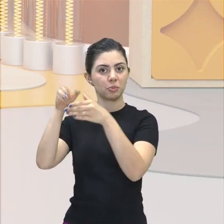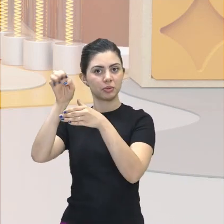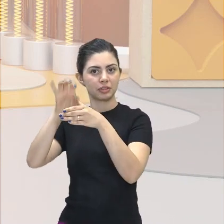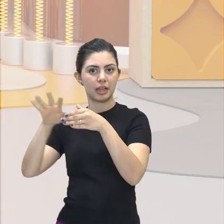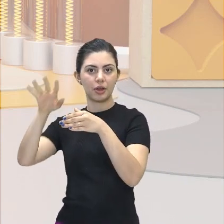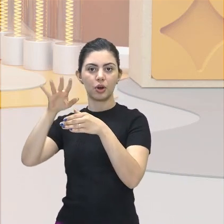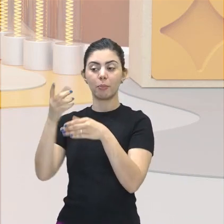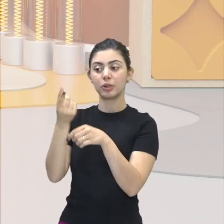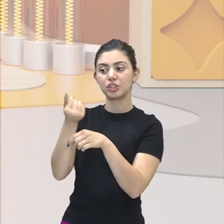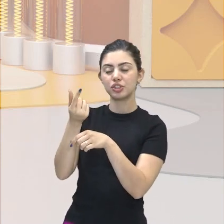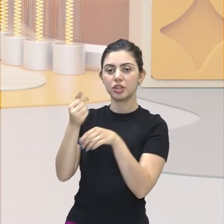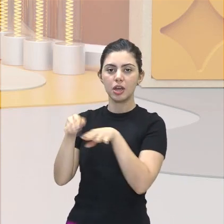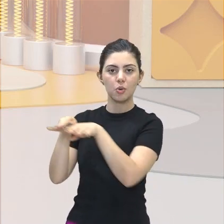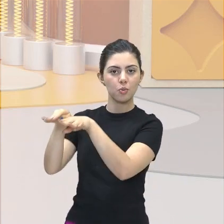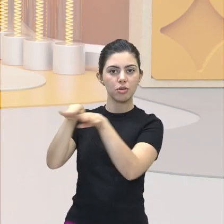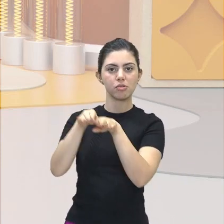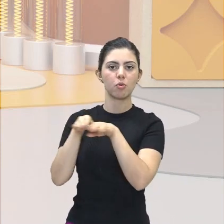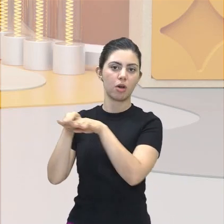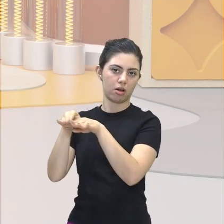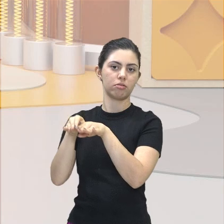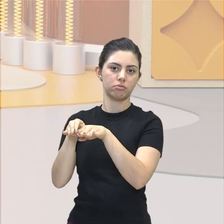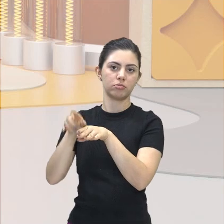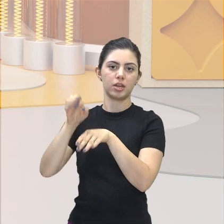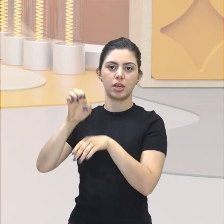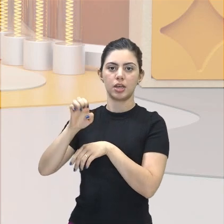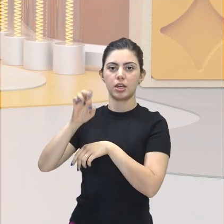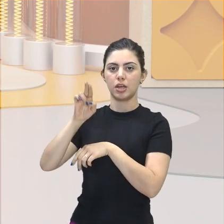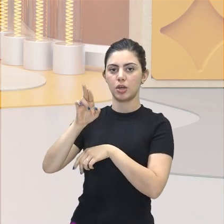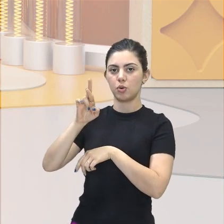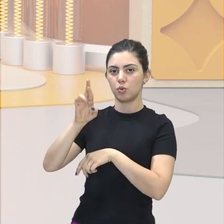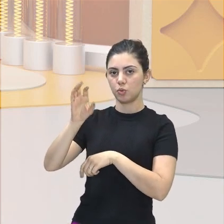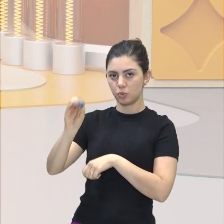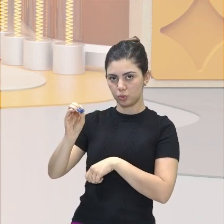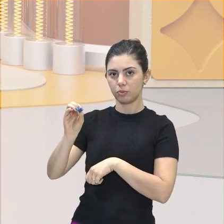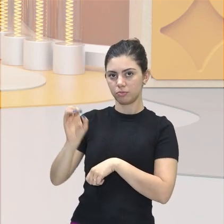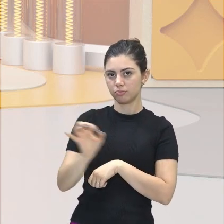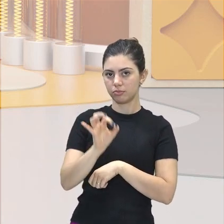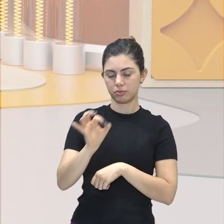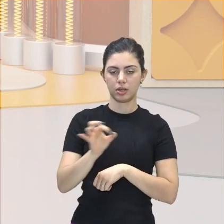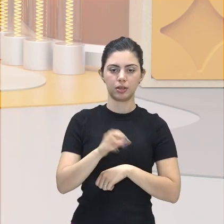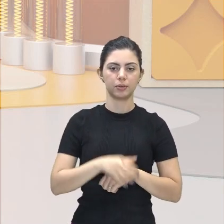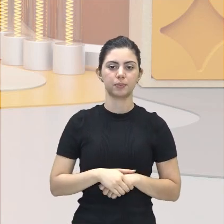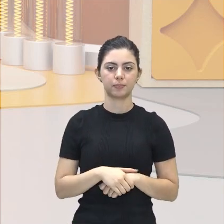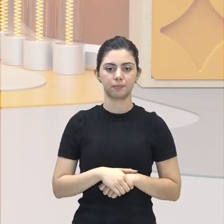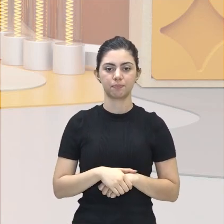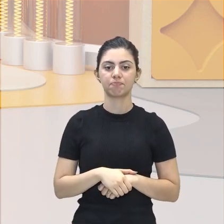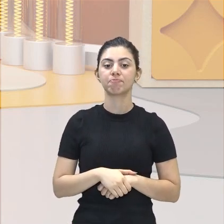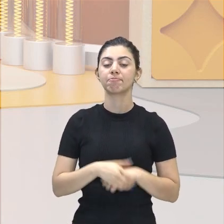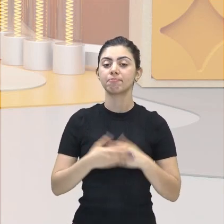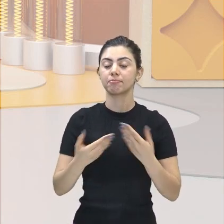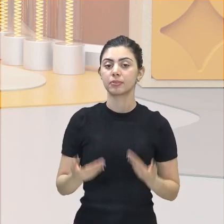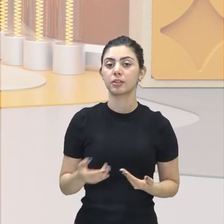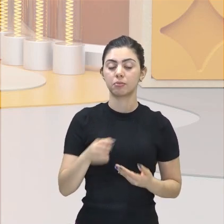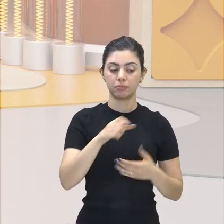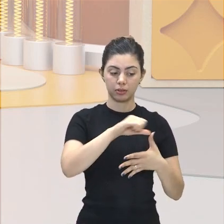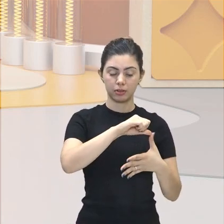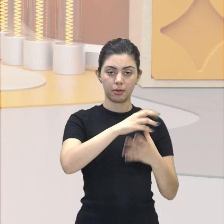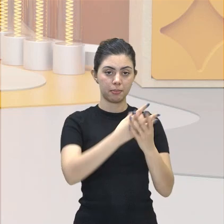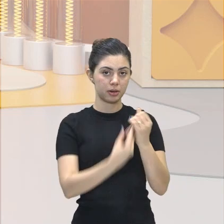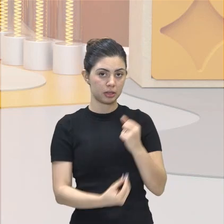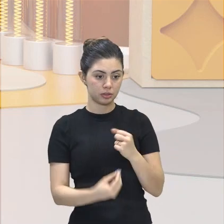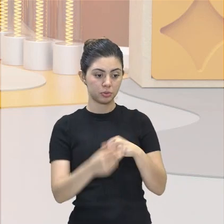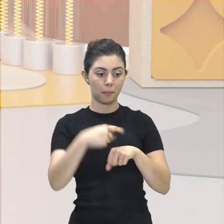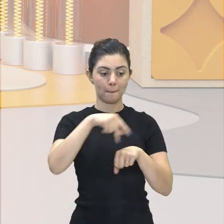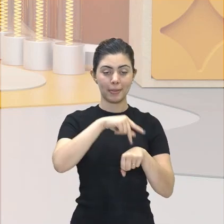que compartilham a mesma moeda, né? Que é o euro. Então tem essa diferença nesse sentido. Um dos países da América do Sul que não está